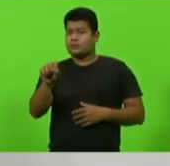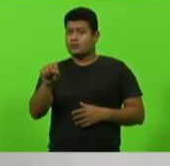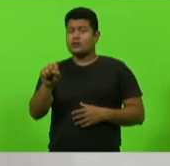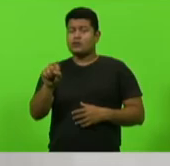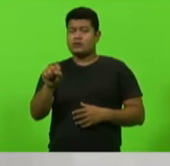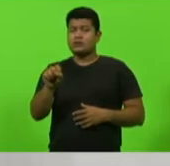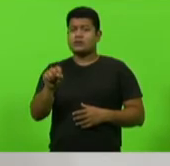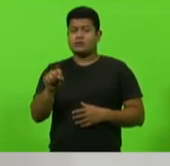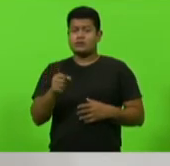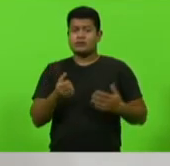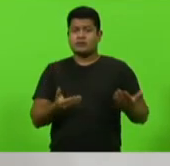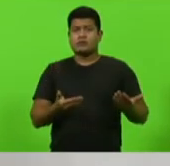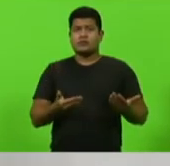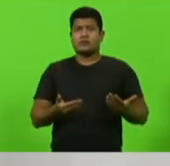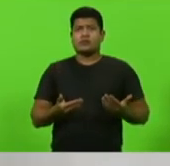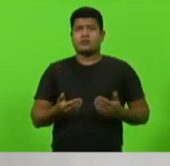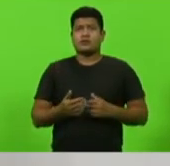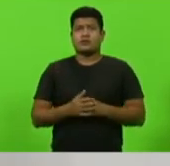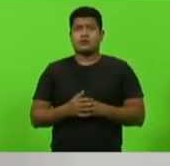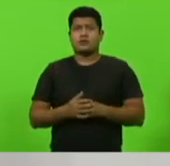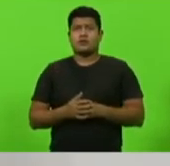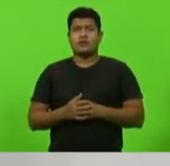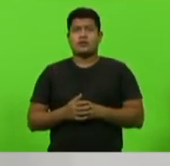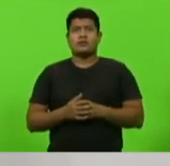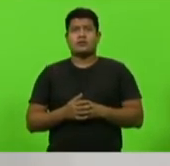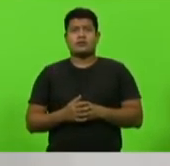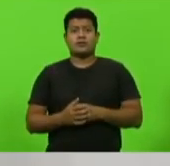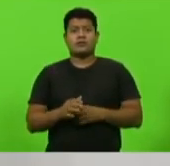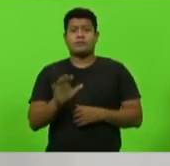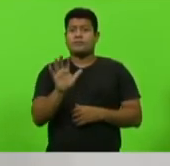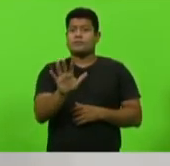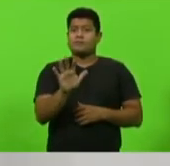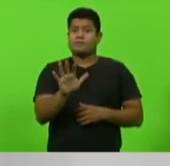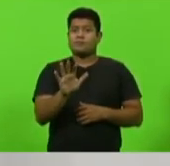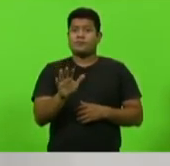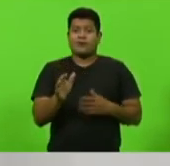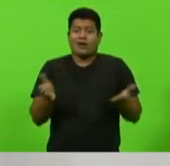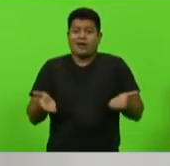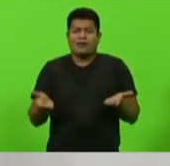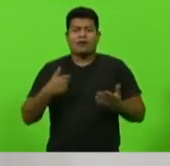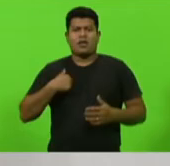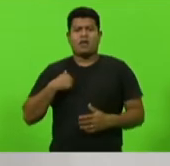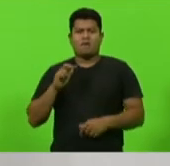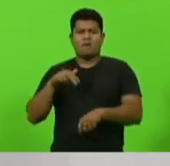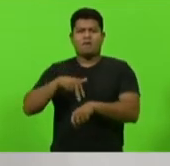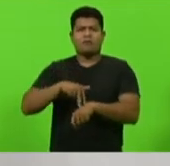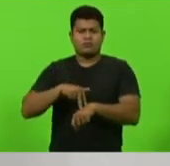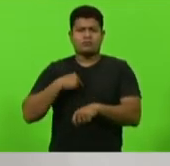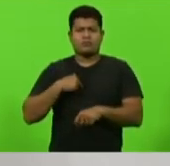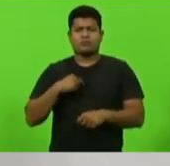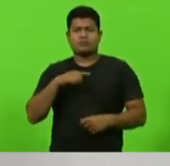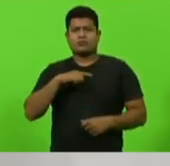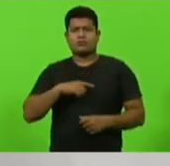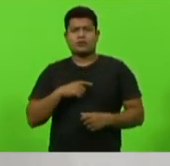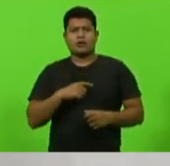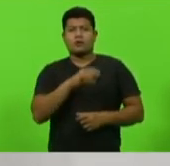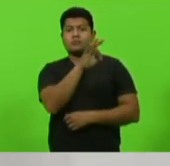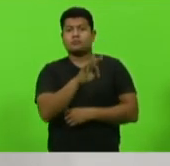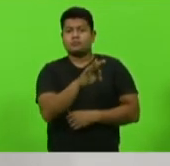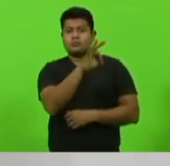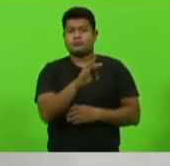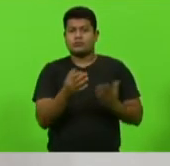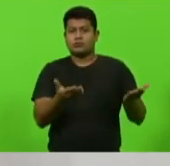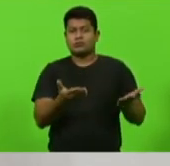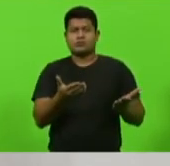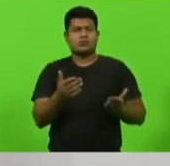particular, nem os petroleiros, mas defendendo a soberania nacional. Nós não podemos ficar